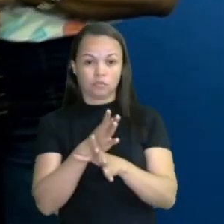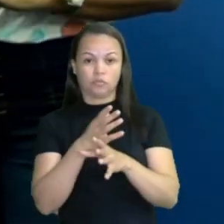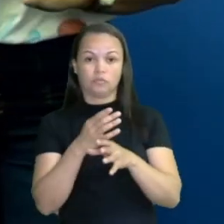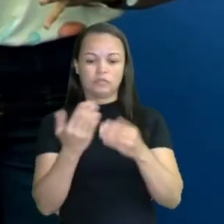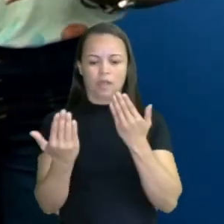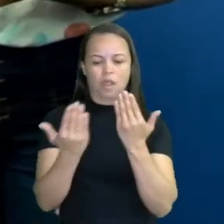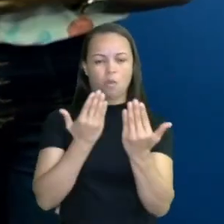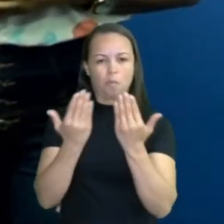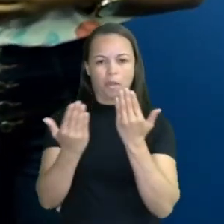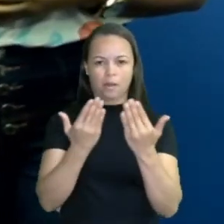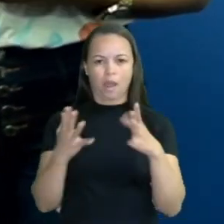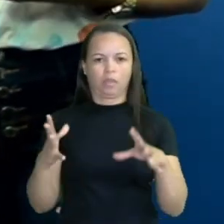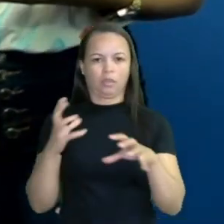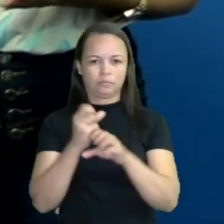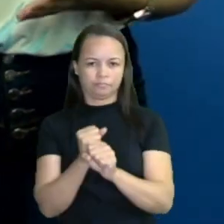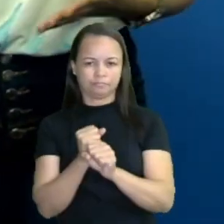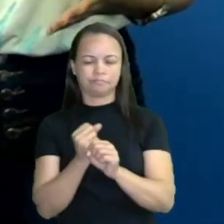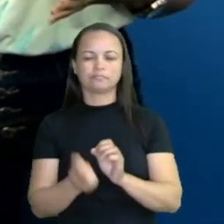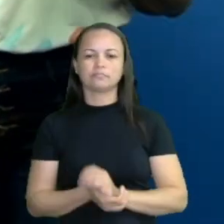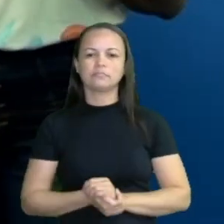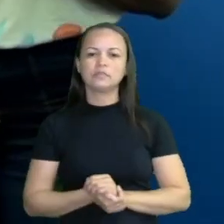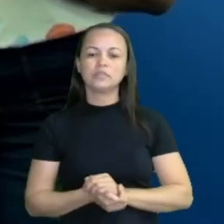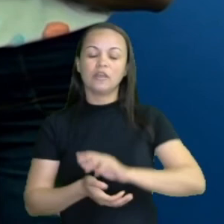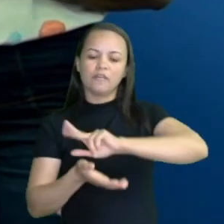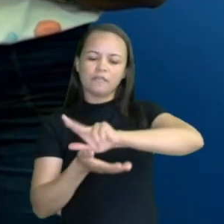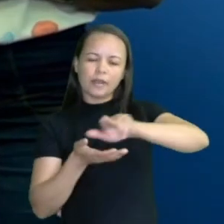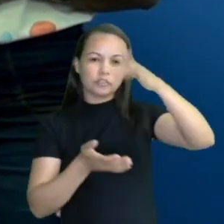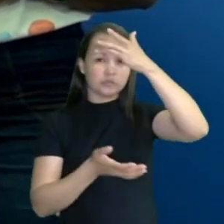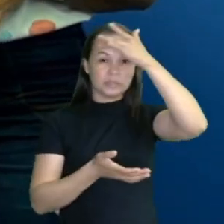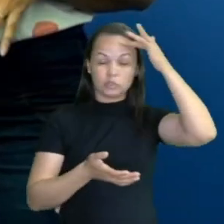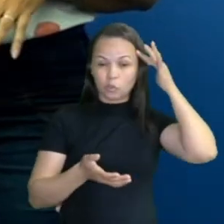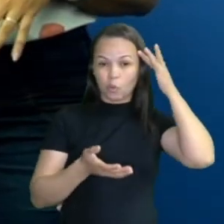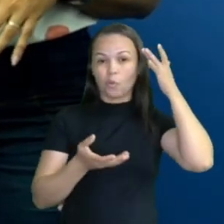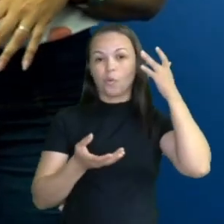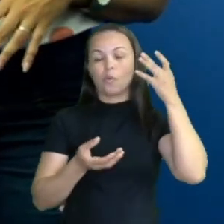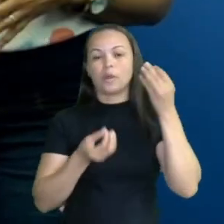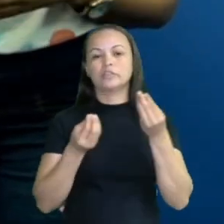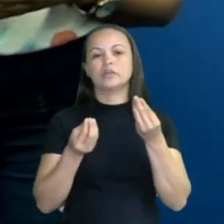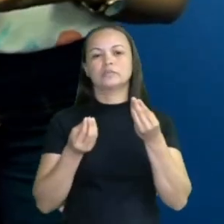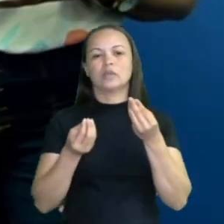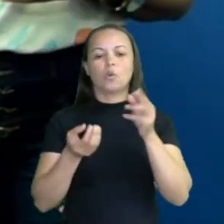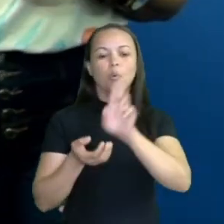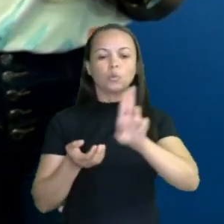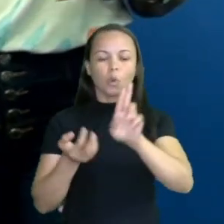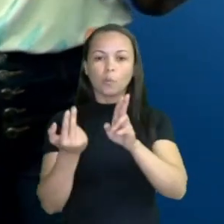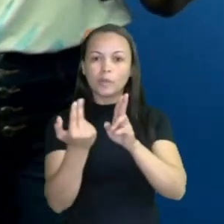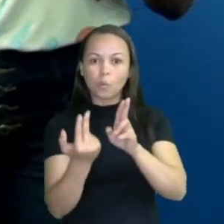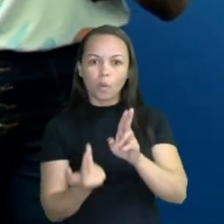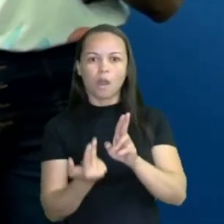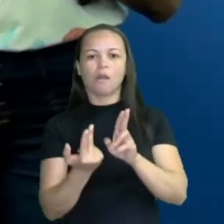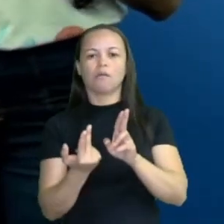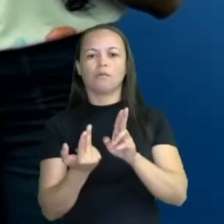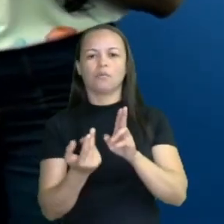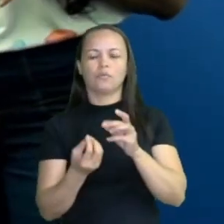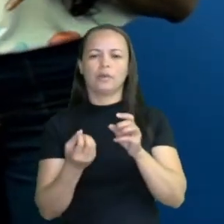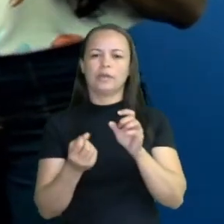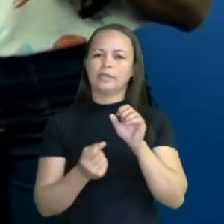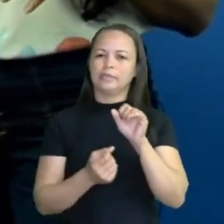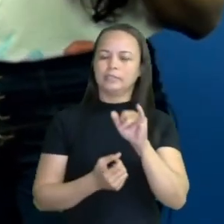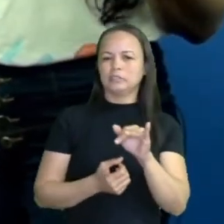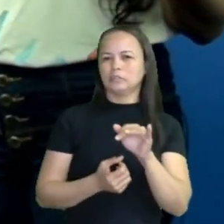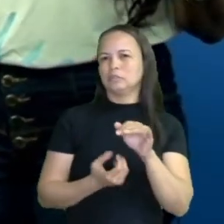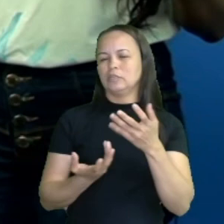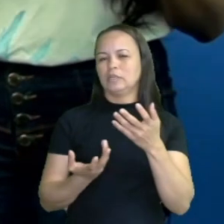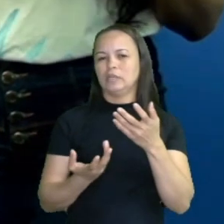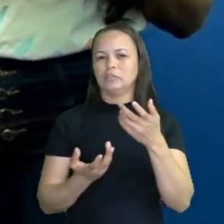pontuação. Se várias pessoas colocaram o mesmo nome, a pontuação vai ser 5. E se, por exemplo, só você colocou branco,